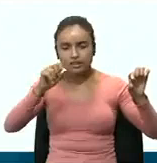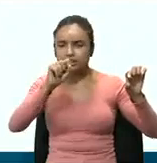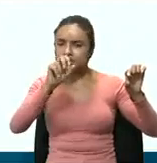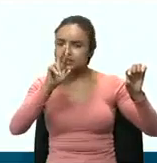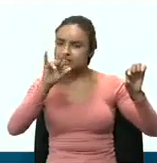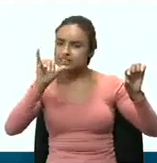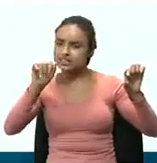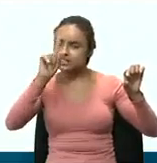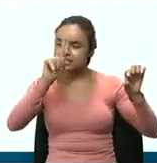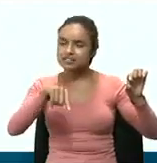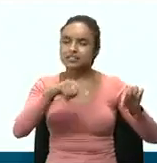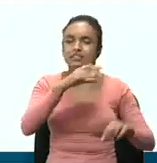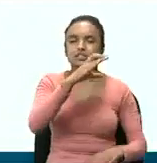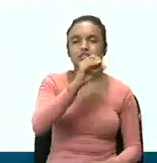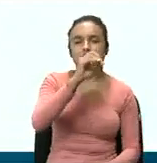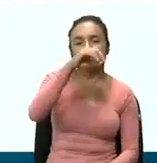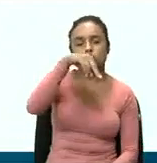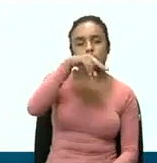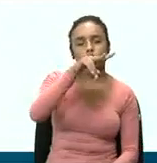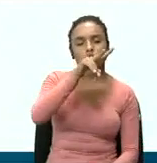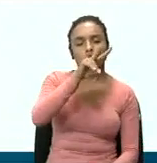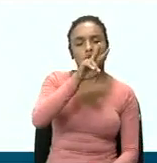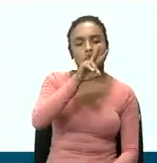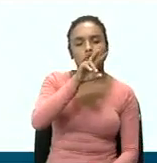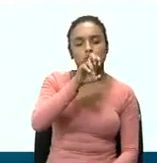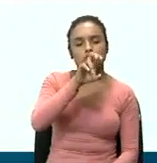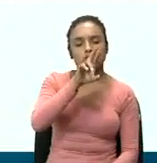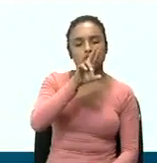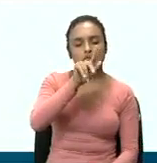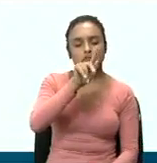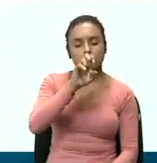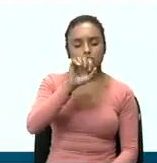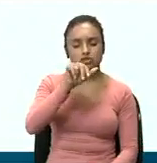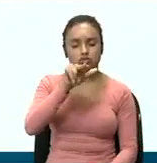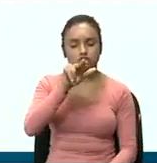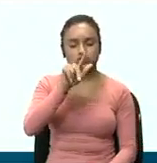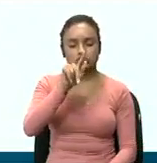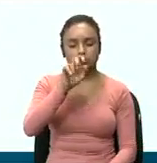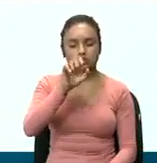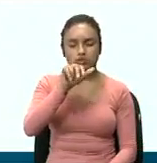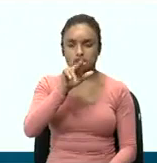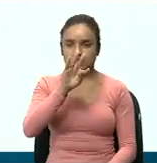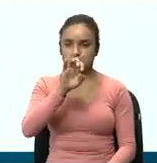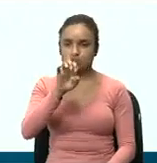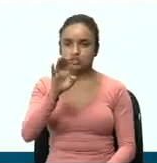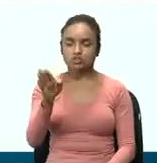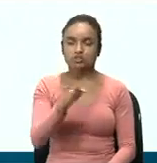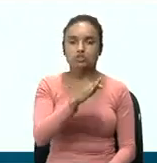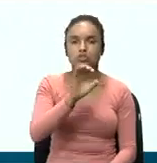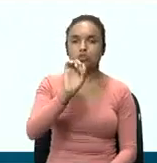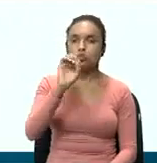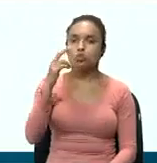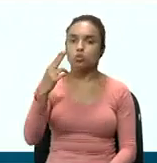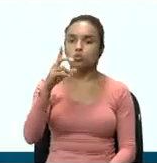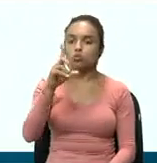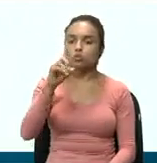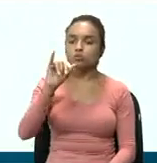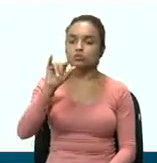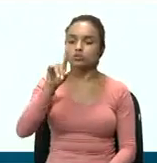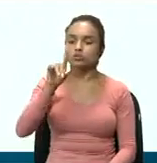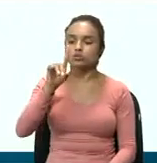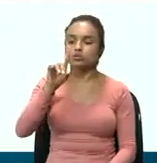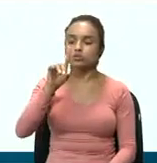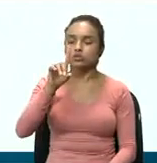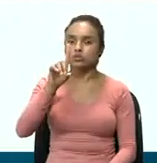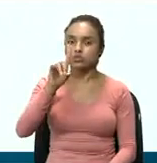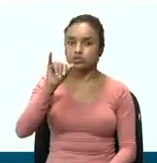ela for uma série convergente, nós vamos então calcular a sua soma. E nesse caso nós temos a série,